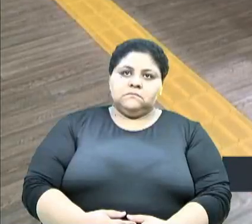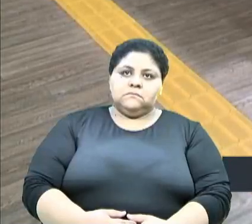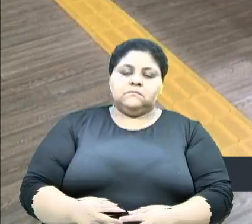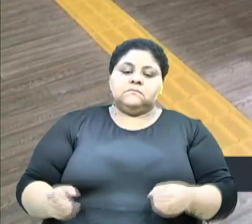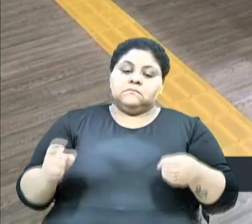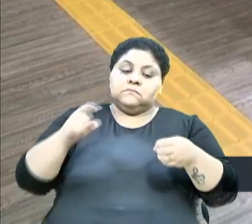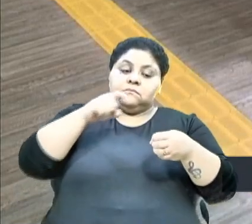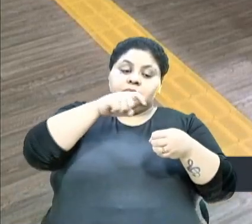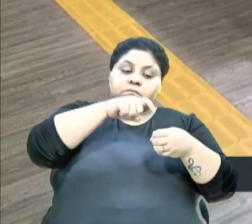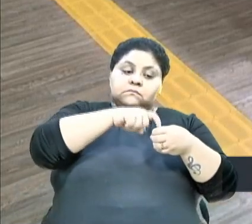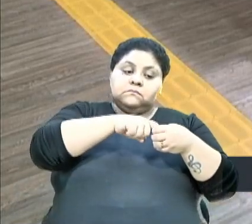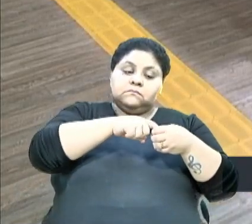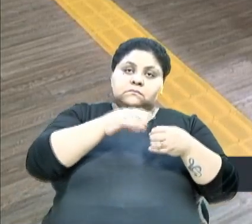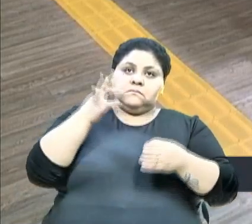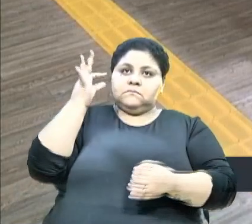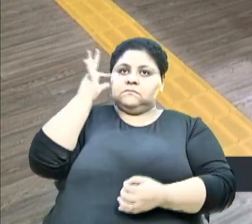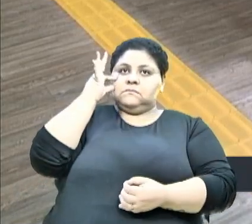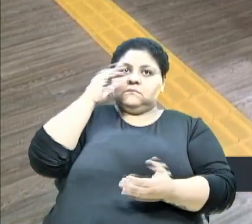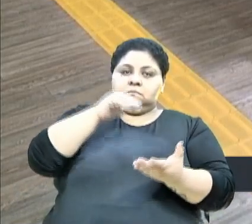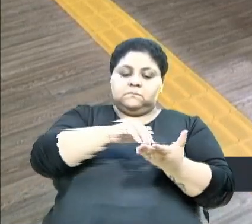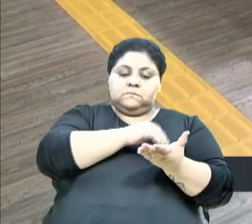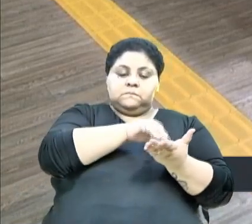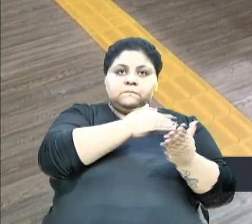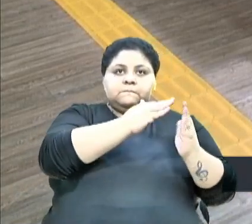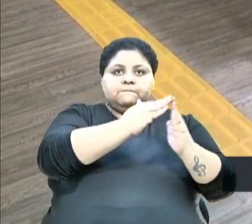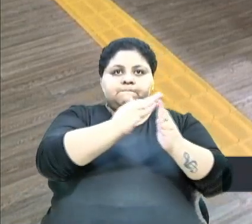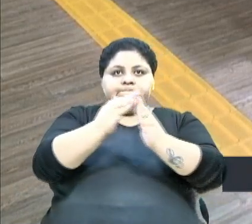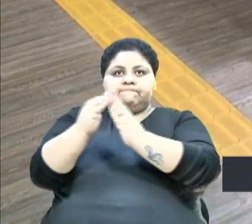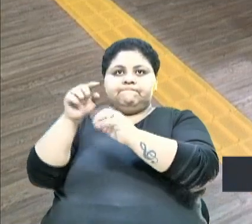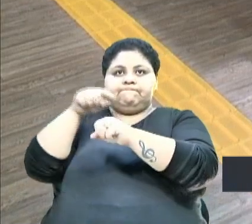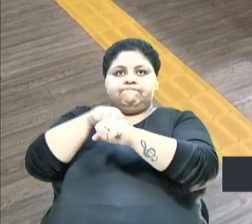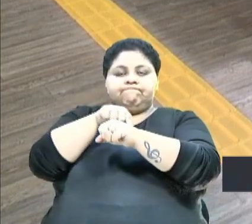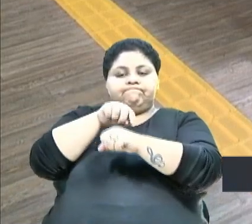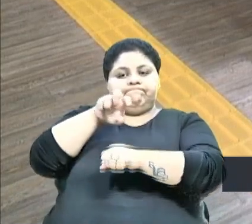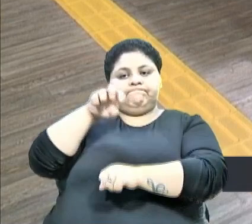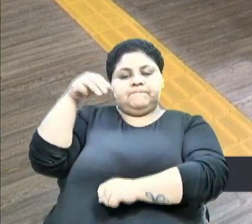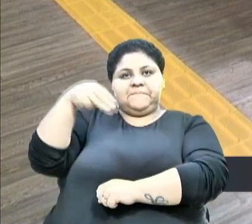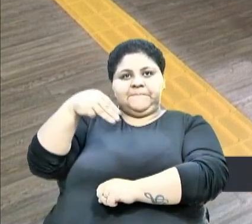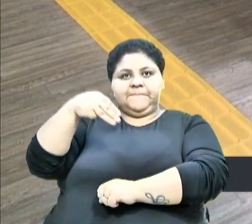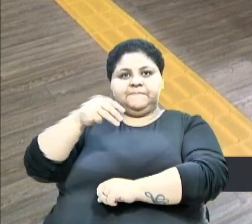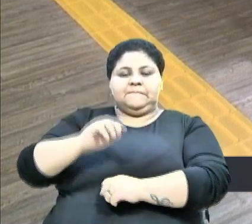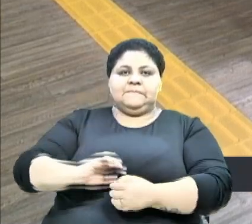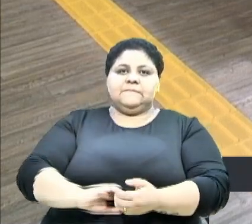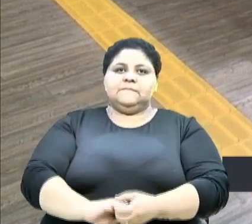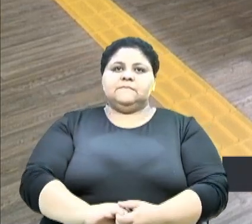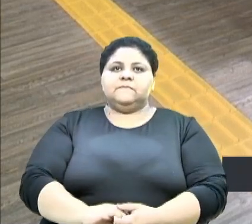Vamos, então, com a presença do secretário da Habitação, pelo tempo de 5 minutos.